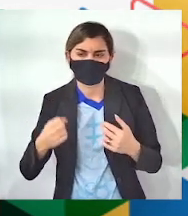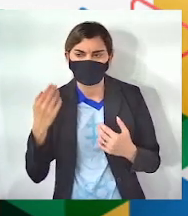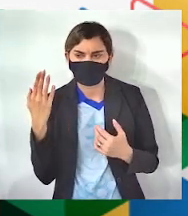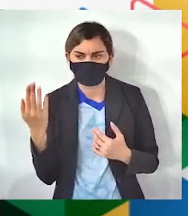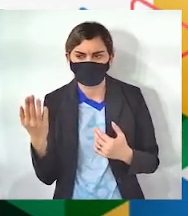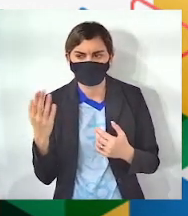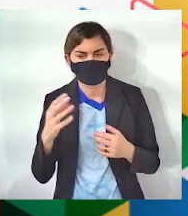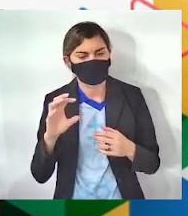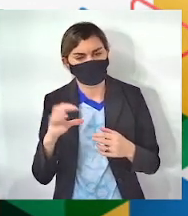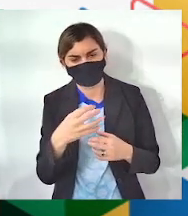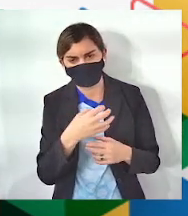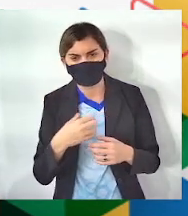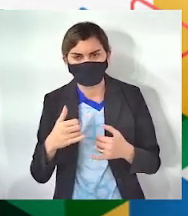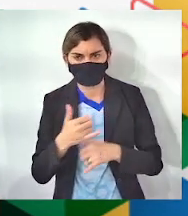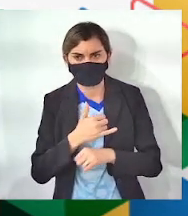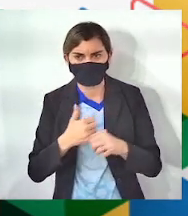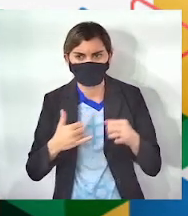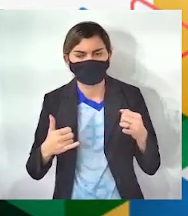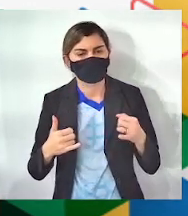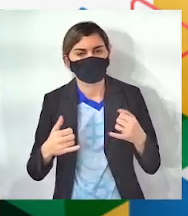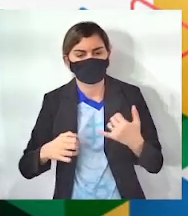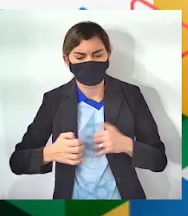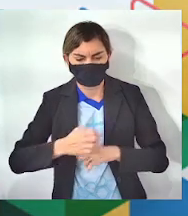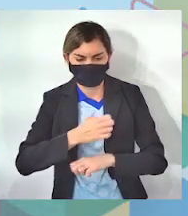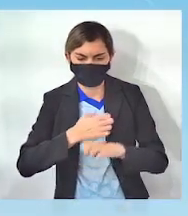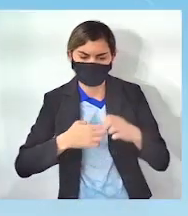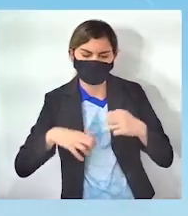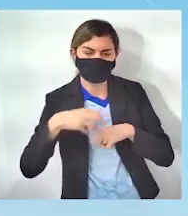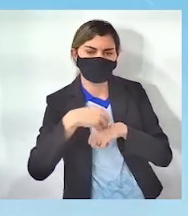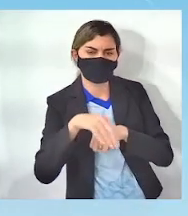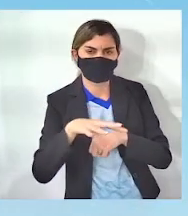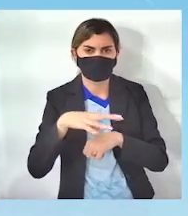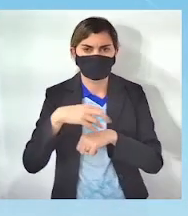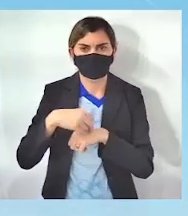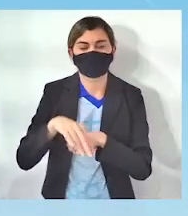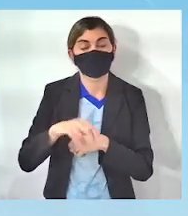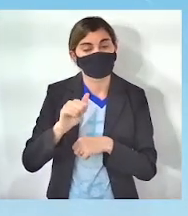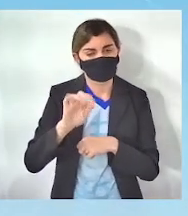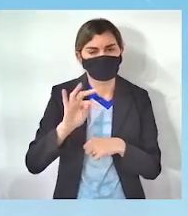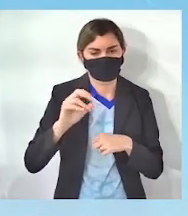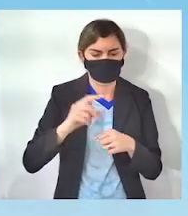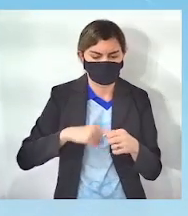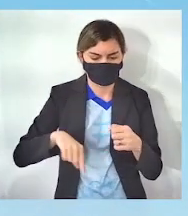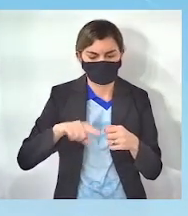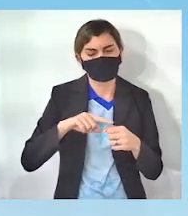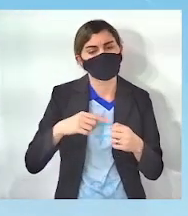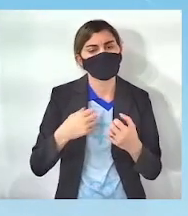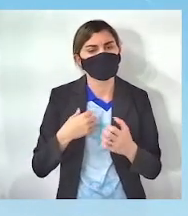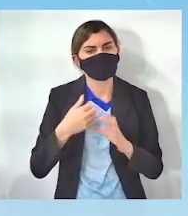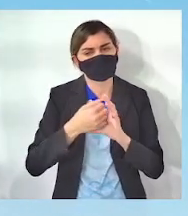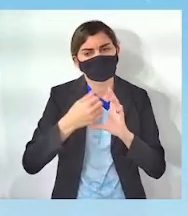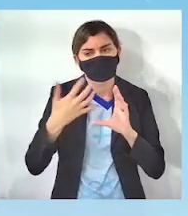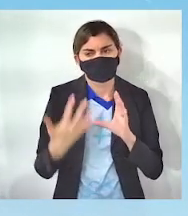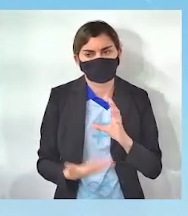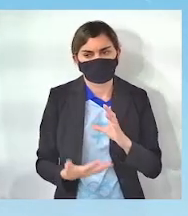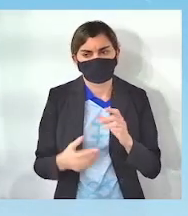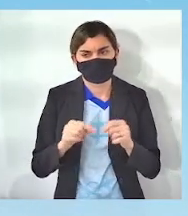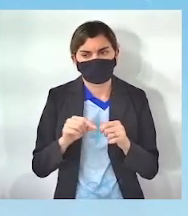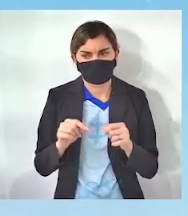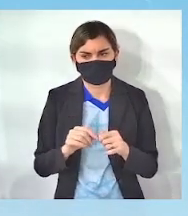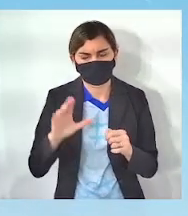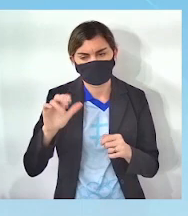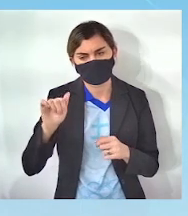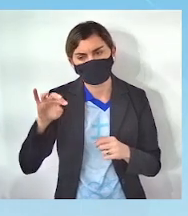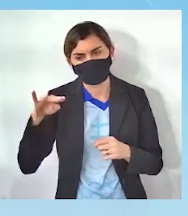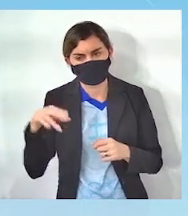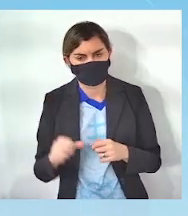esfera, as partículas elétricas. Então, os elétrons sendo transferidos de um átomo para o outro, vão caracterizar aí a formação de cátions